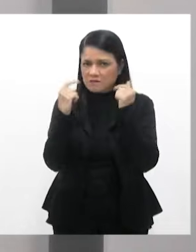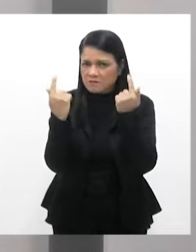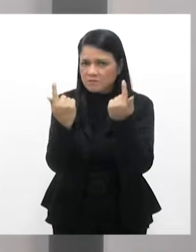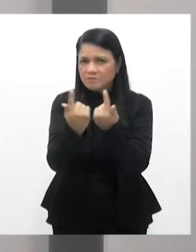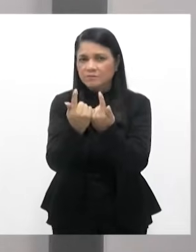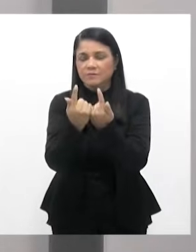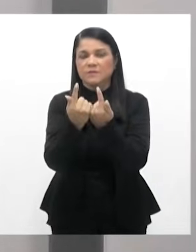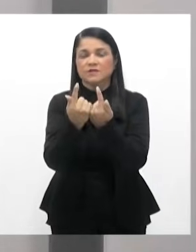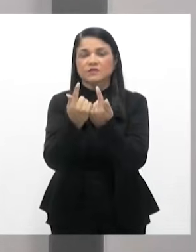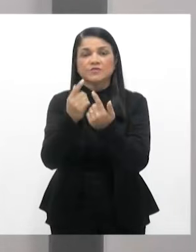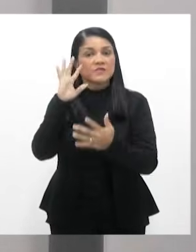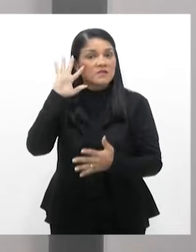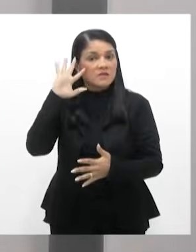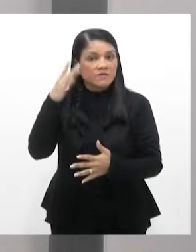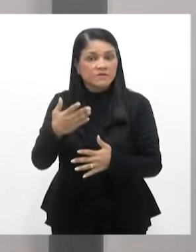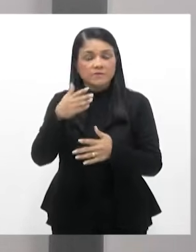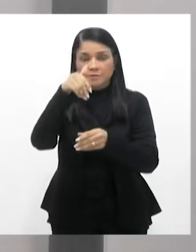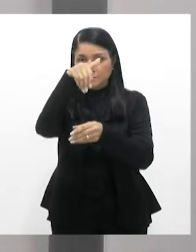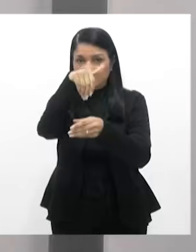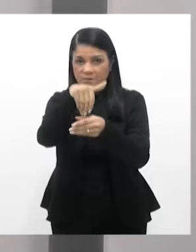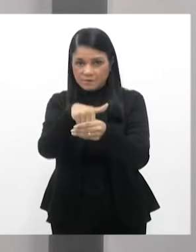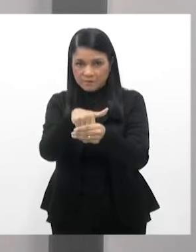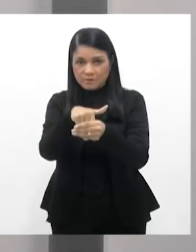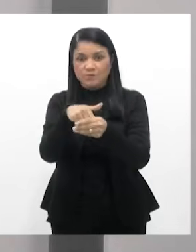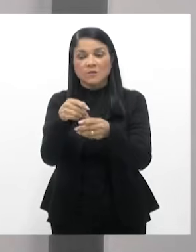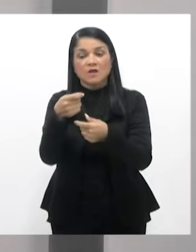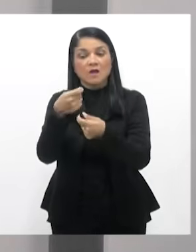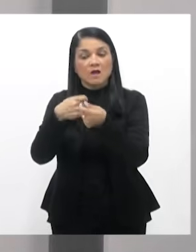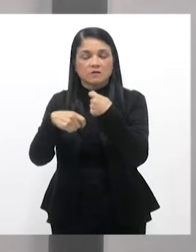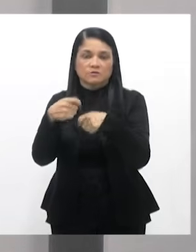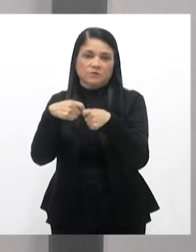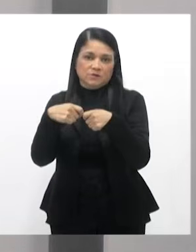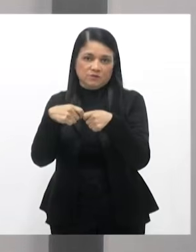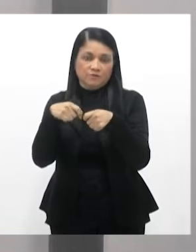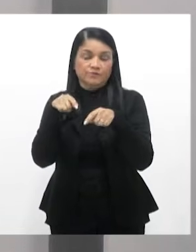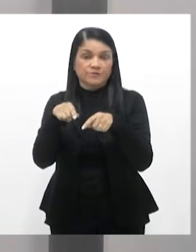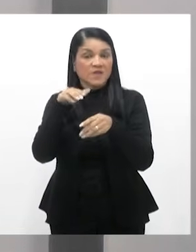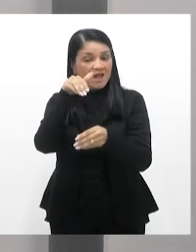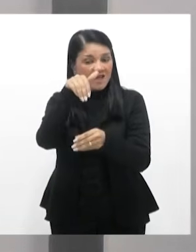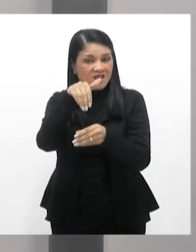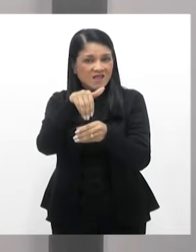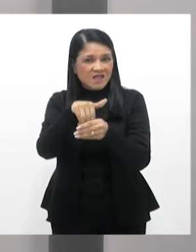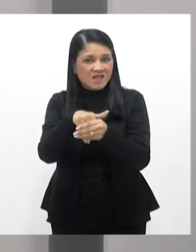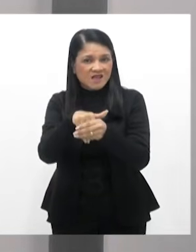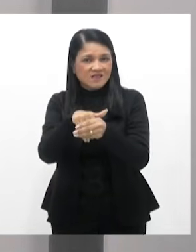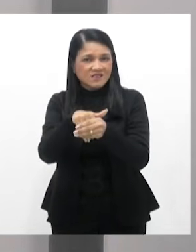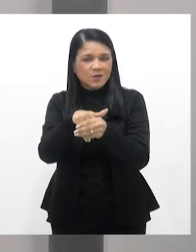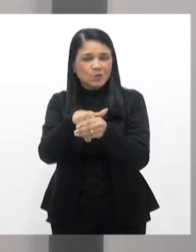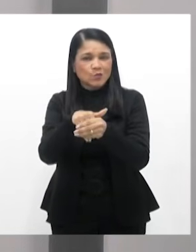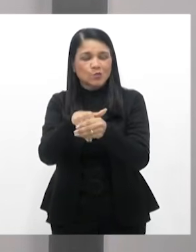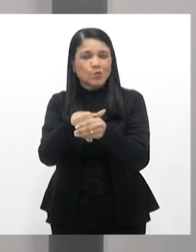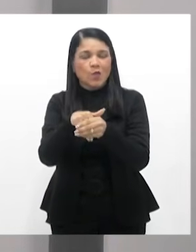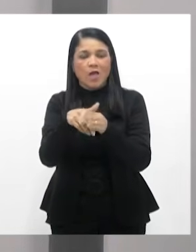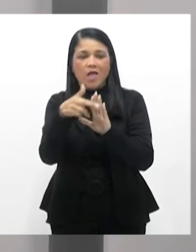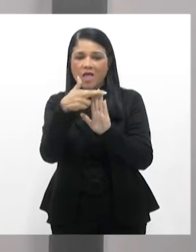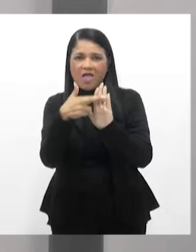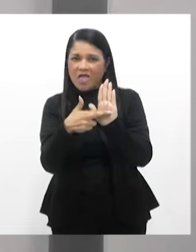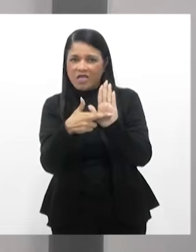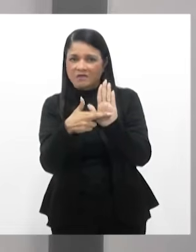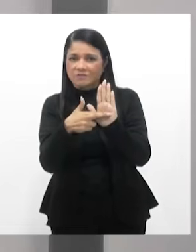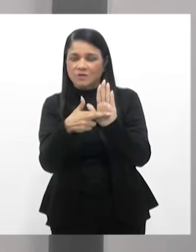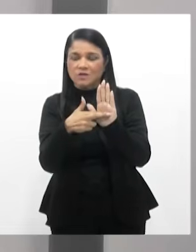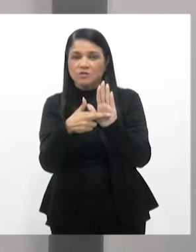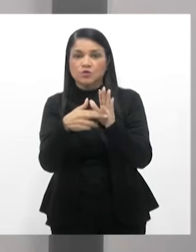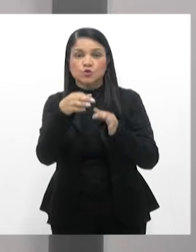legislativas definirem uma eleição que é administrativa. Essa eleição não é regulada pela Justiça